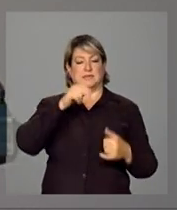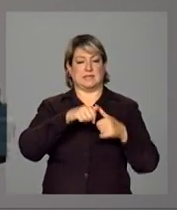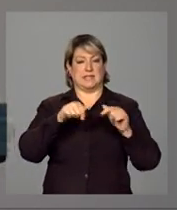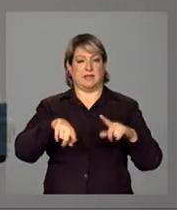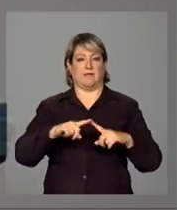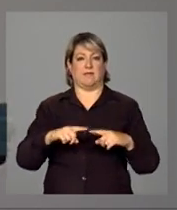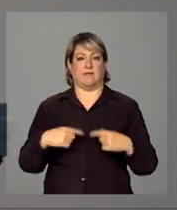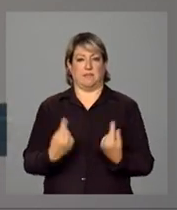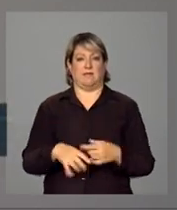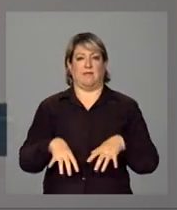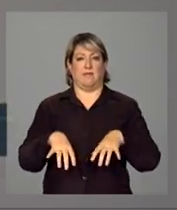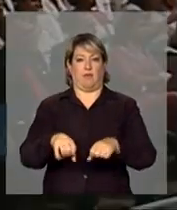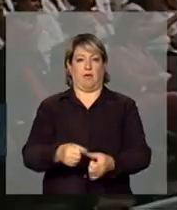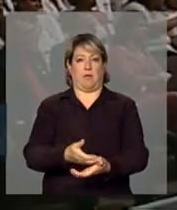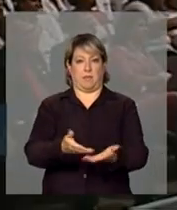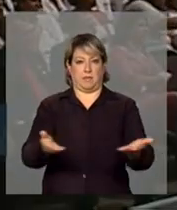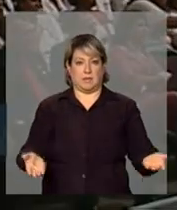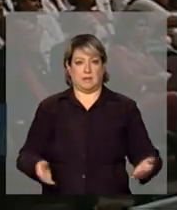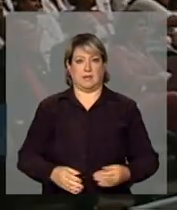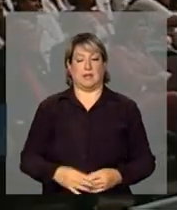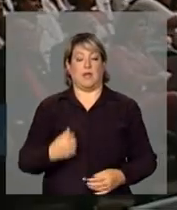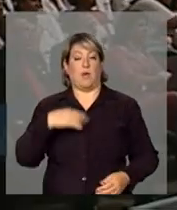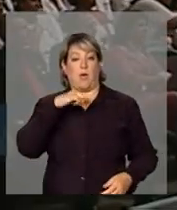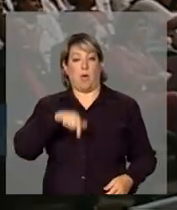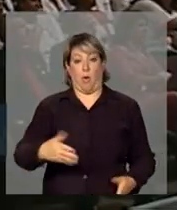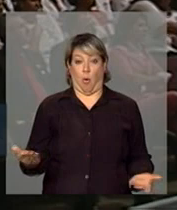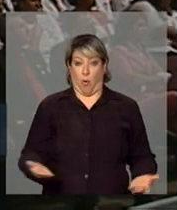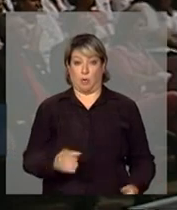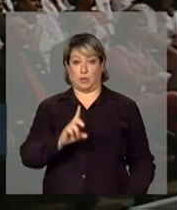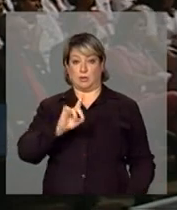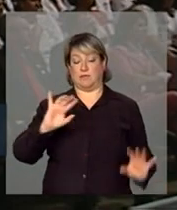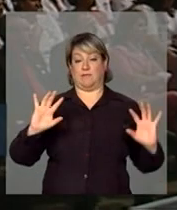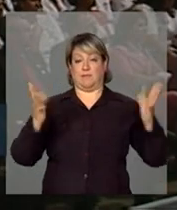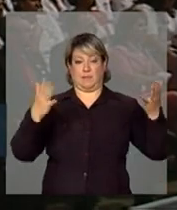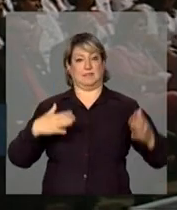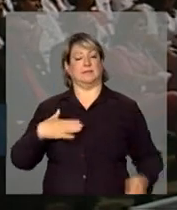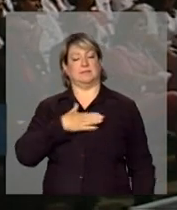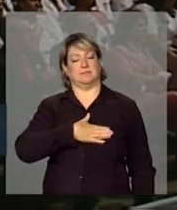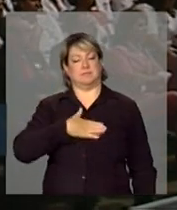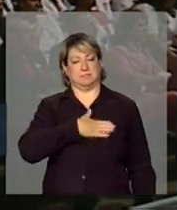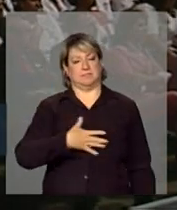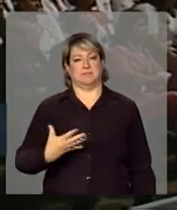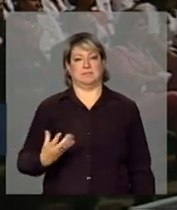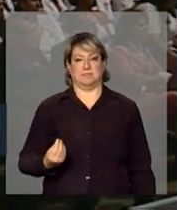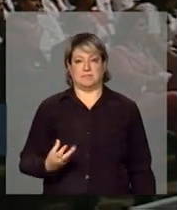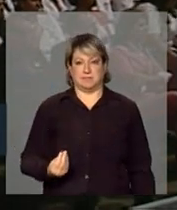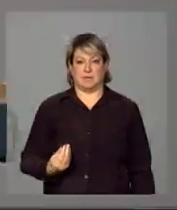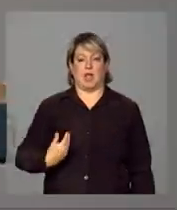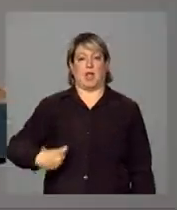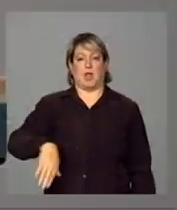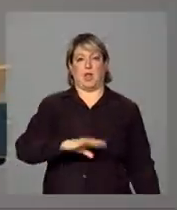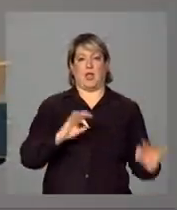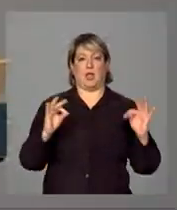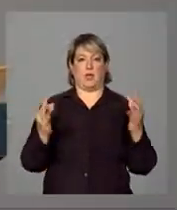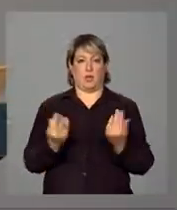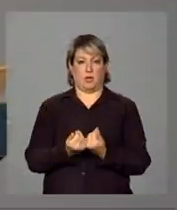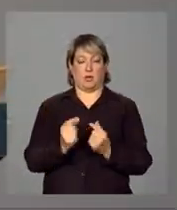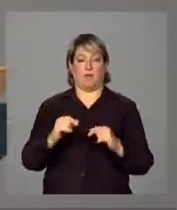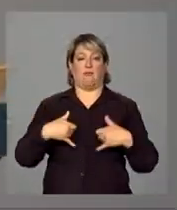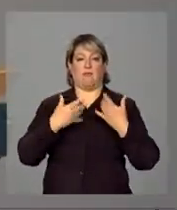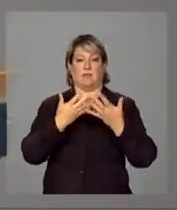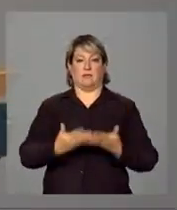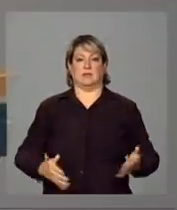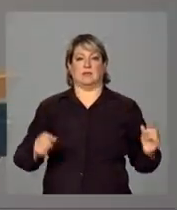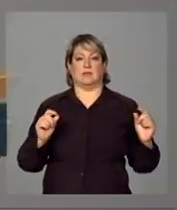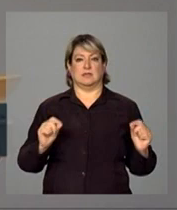formatura. Eu acho que é um dia de comemoração para todos nós e é um dia em especial de